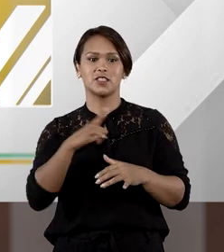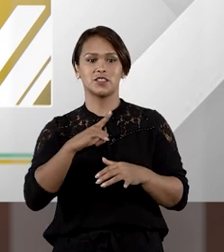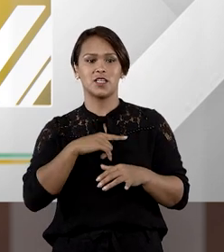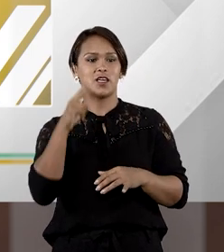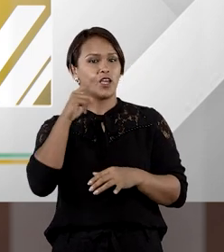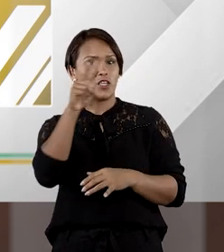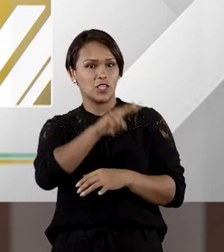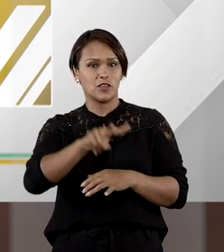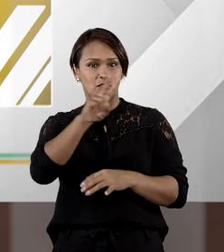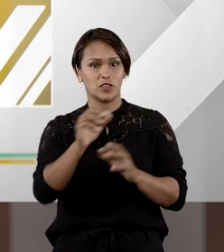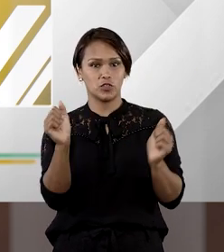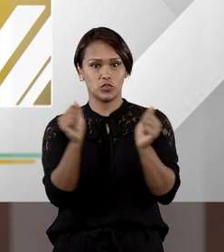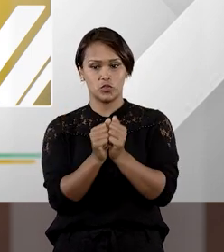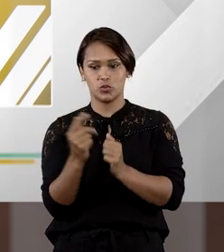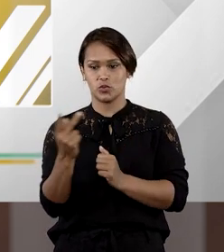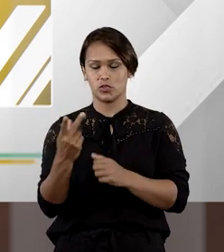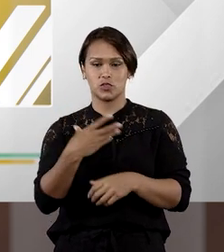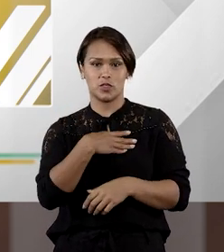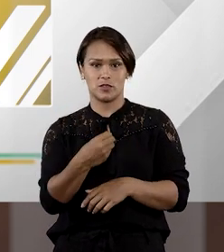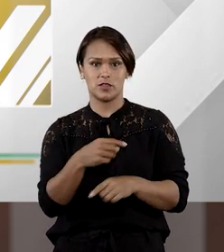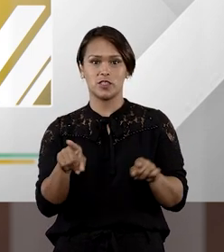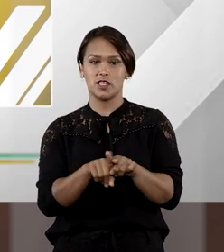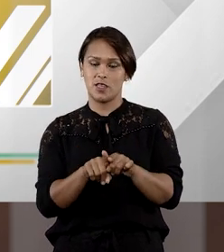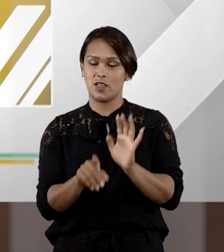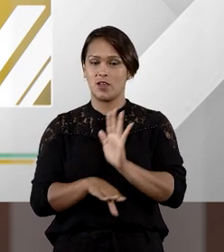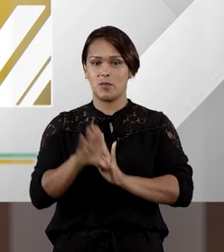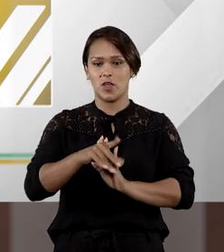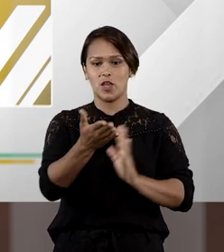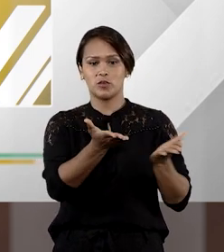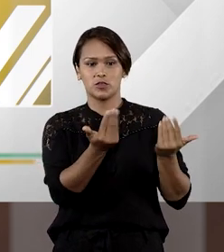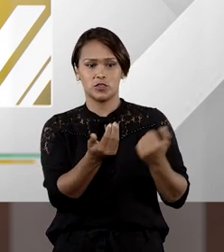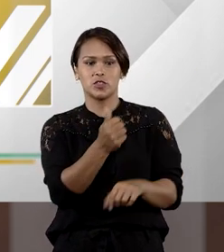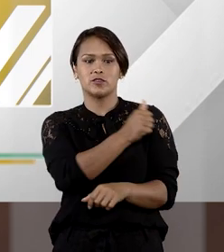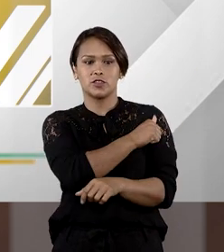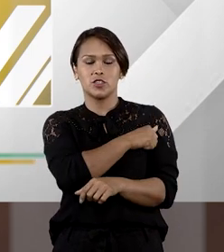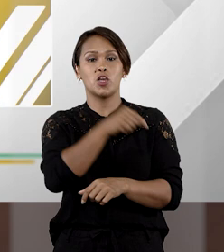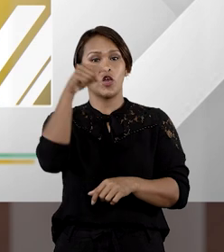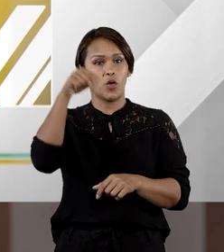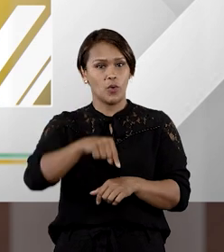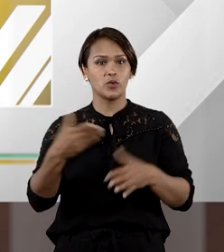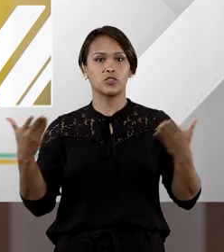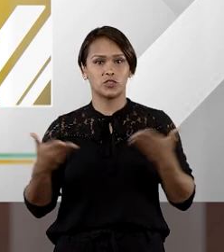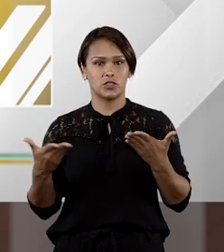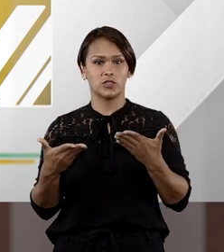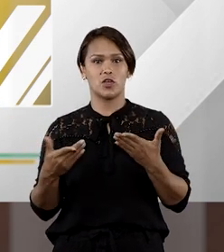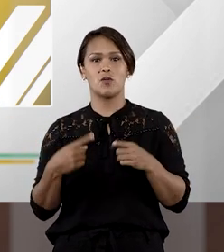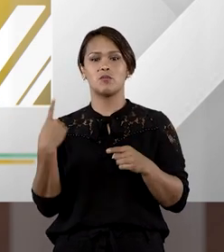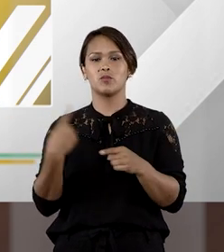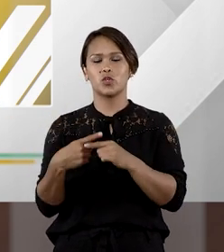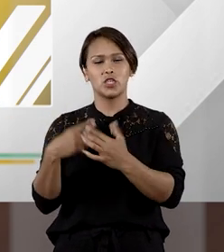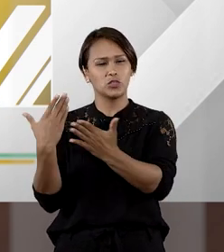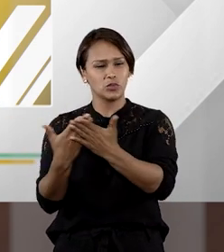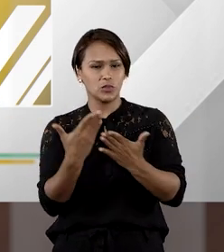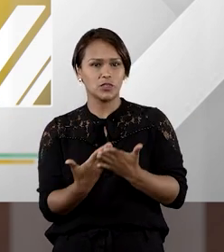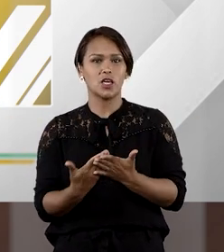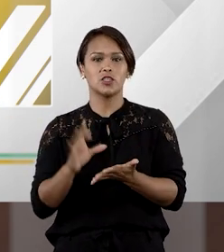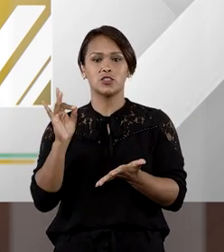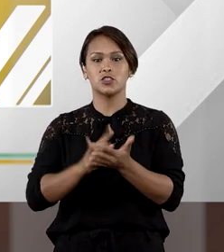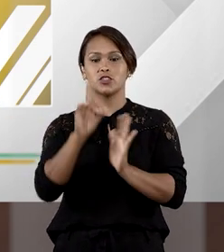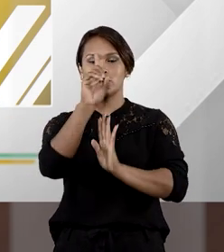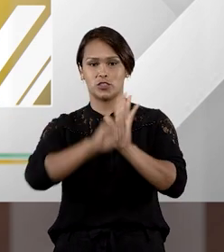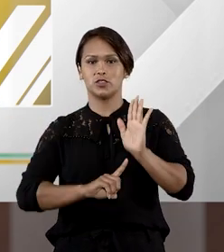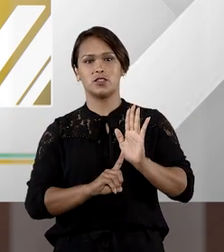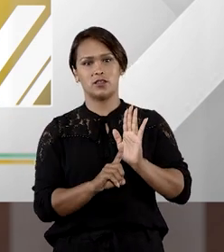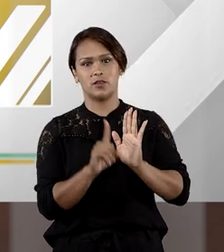está tendo de nos ver aqui, né. E mais do que isso, quero dizer aí aos jovens estudantes que nós só estamos aqui por conta do estudo do